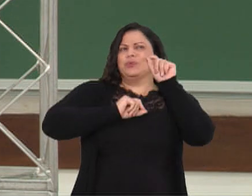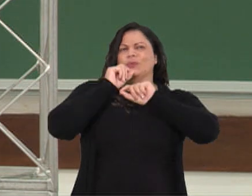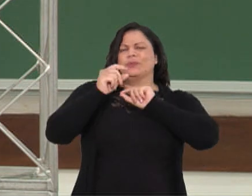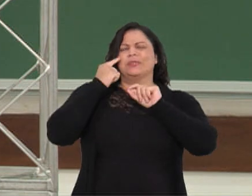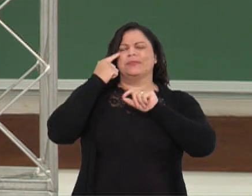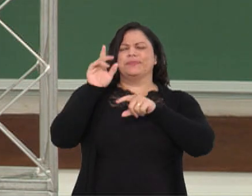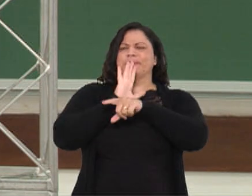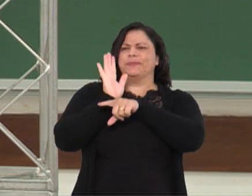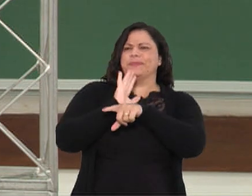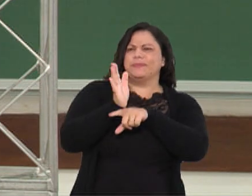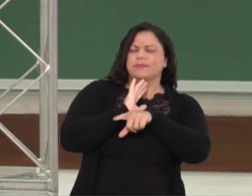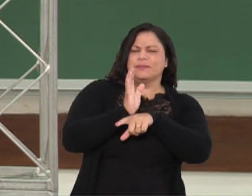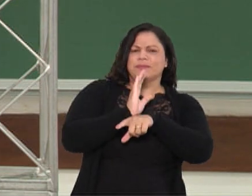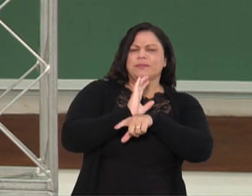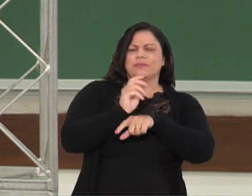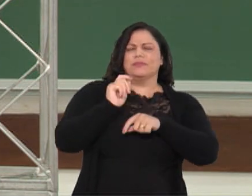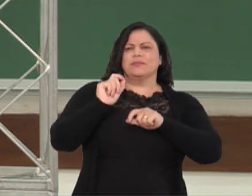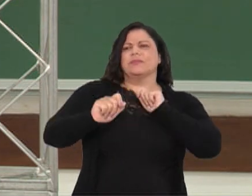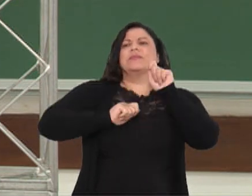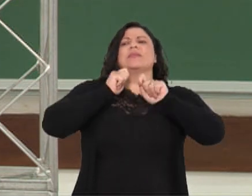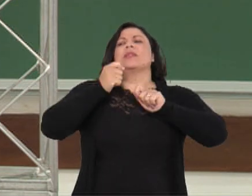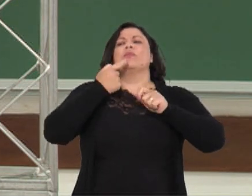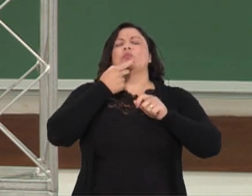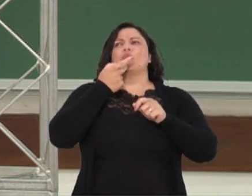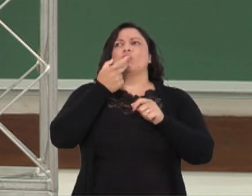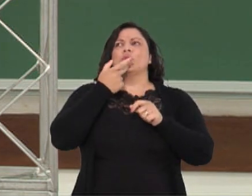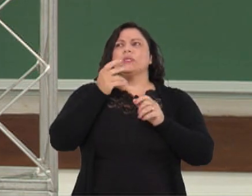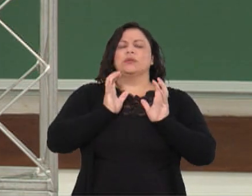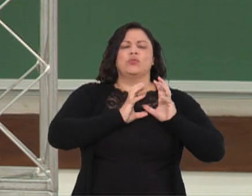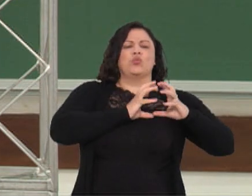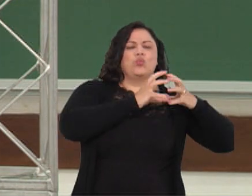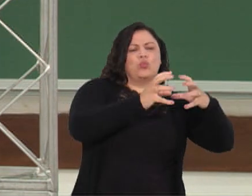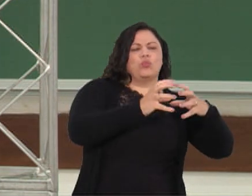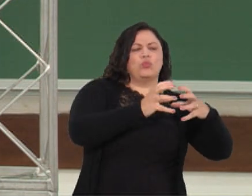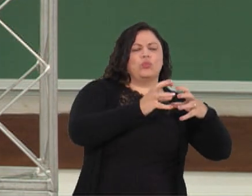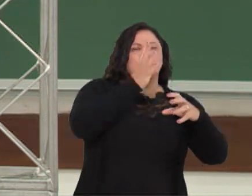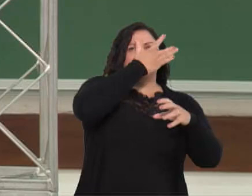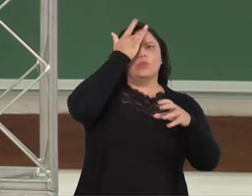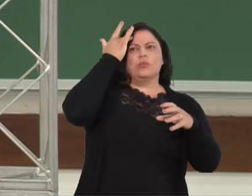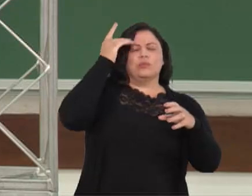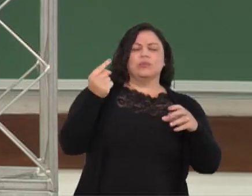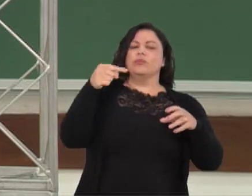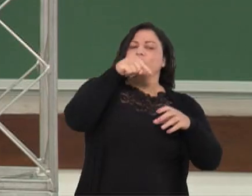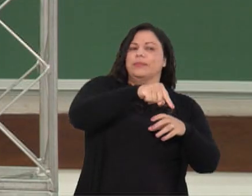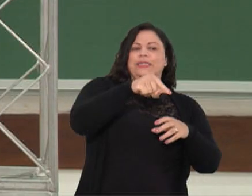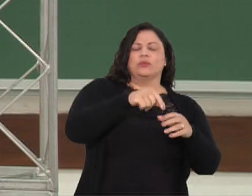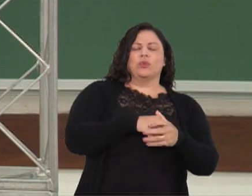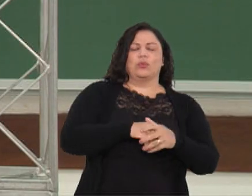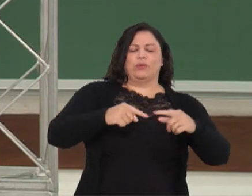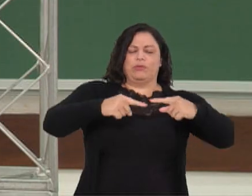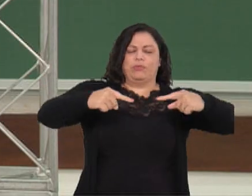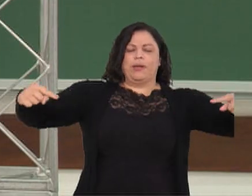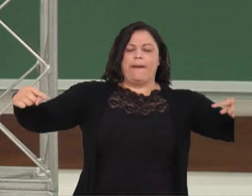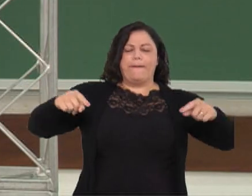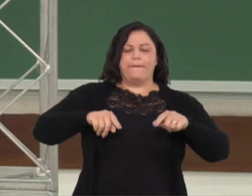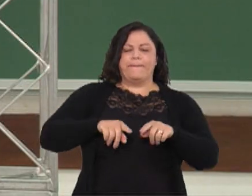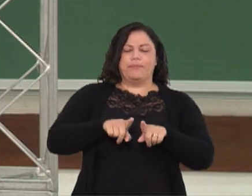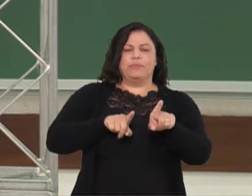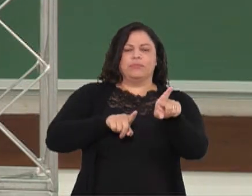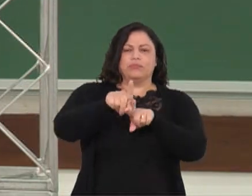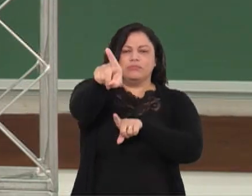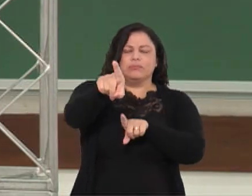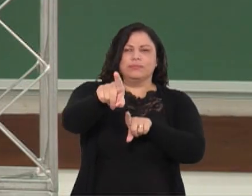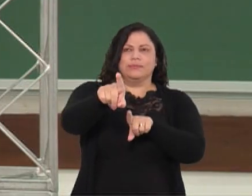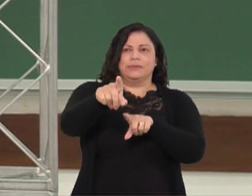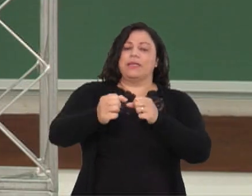aí mostrando isso. Coloca lá um grupo de pessoas numa linha de largada e nessa linha